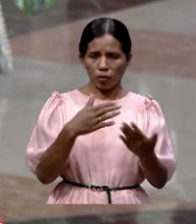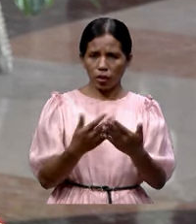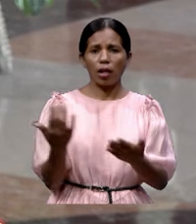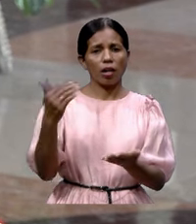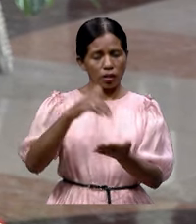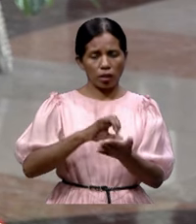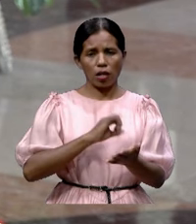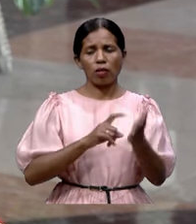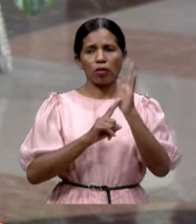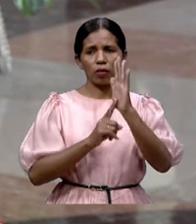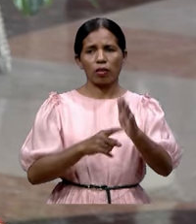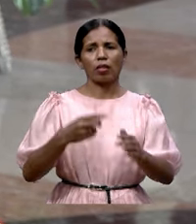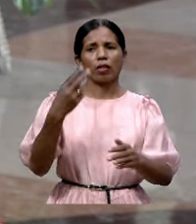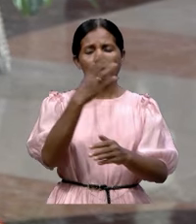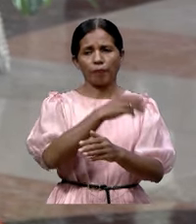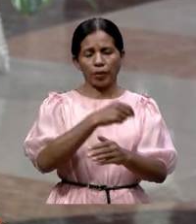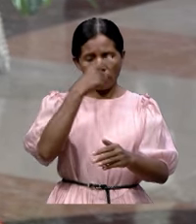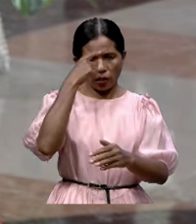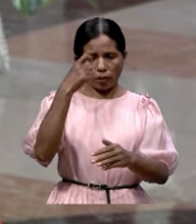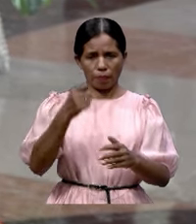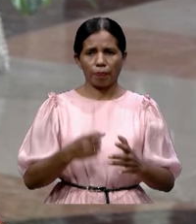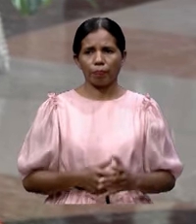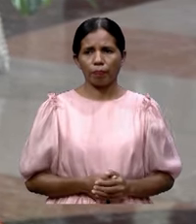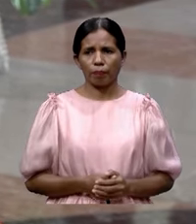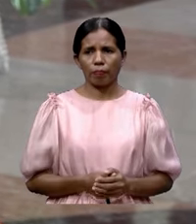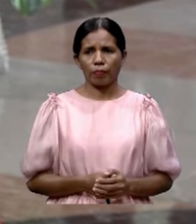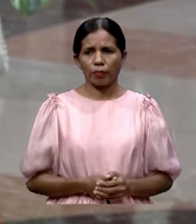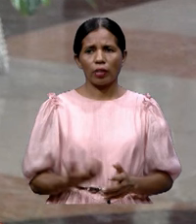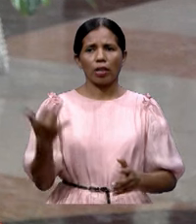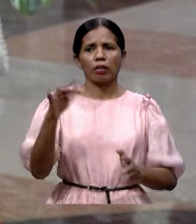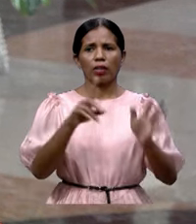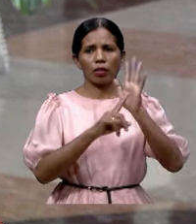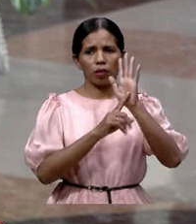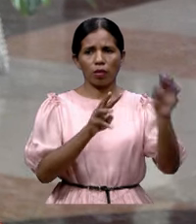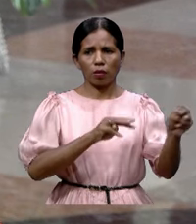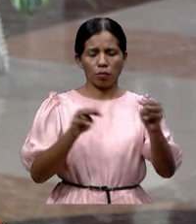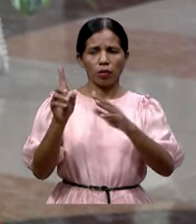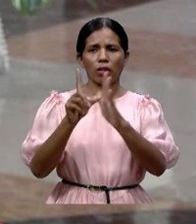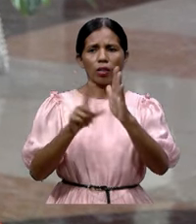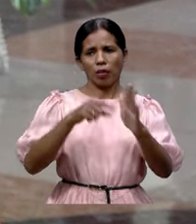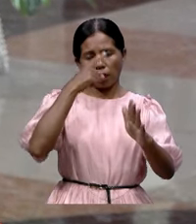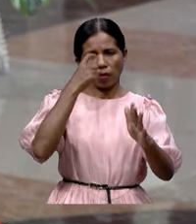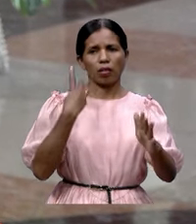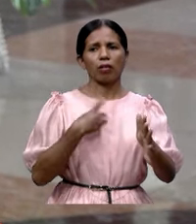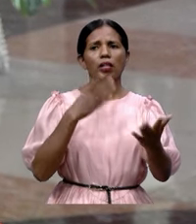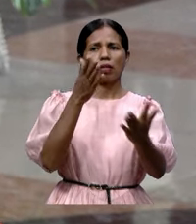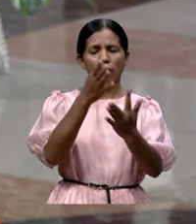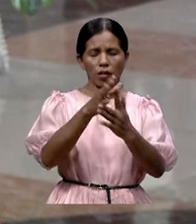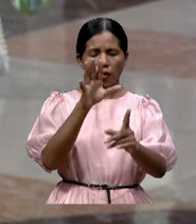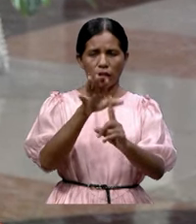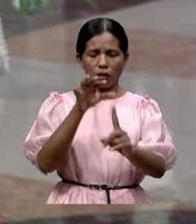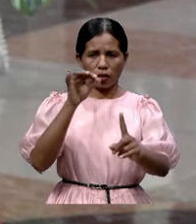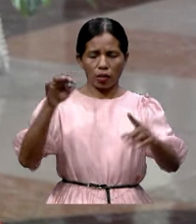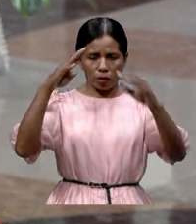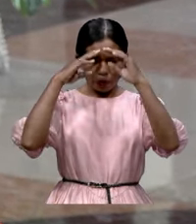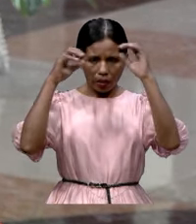o toi, né? E a quinta legislatura tamai, se ira hato na alteração ida nem, mas bem tamba ita tama ba eleições do